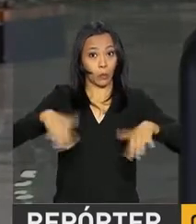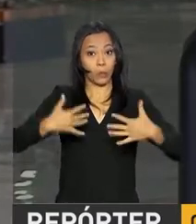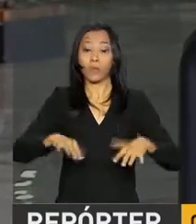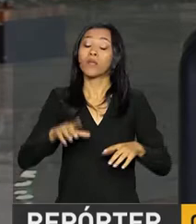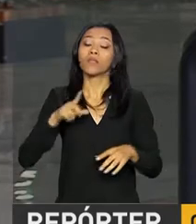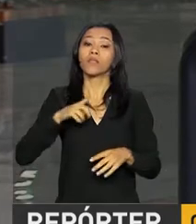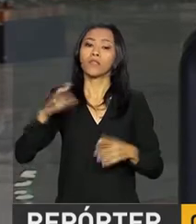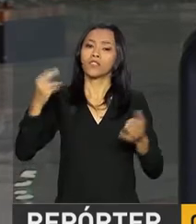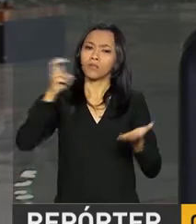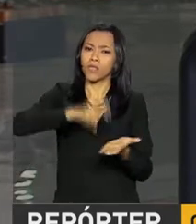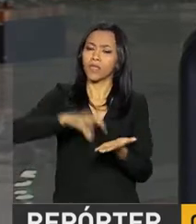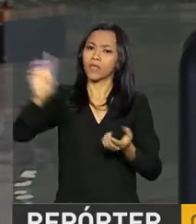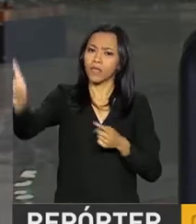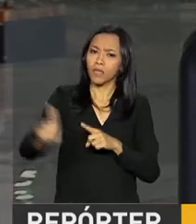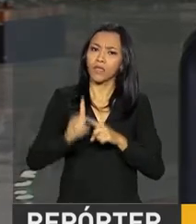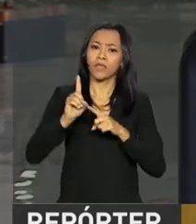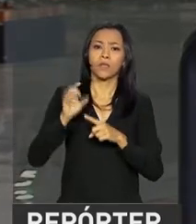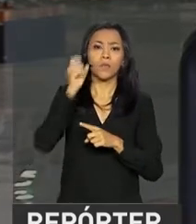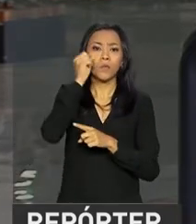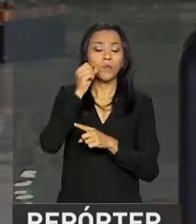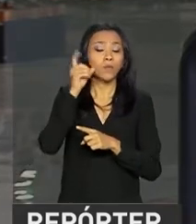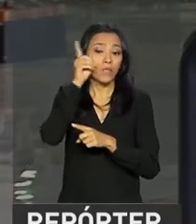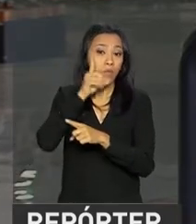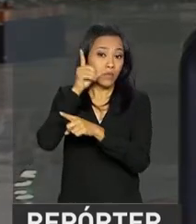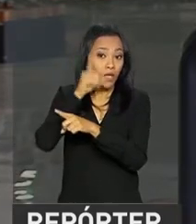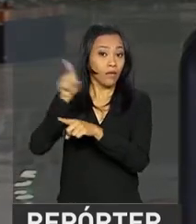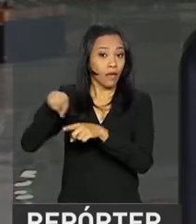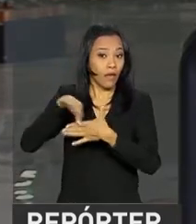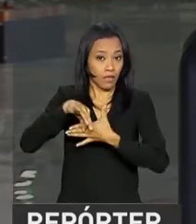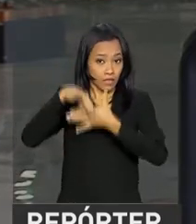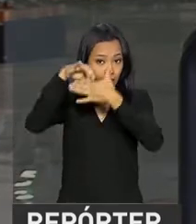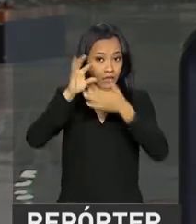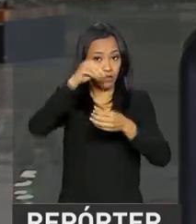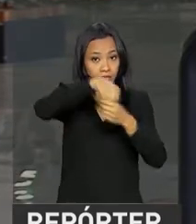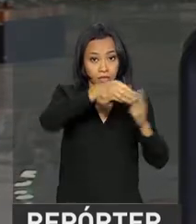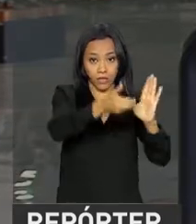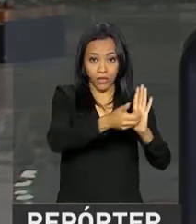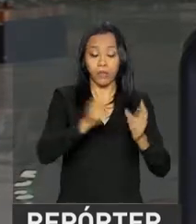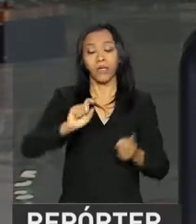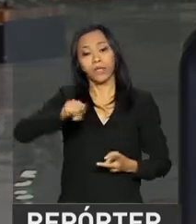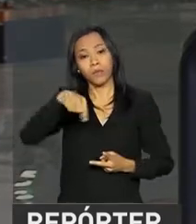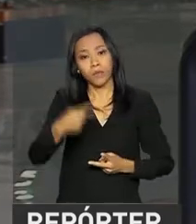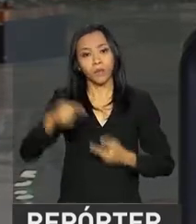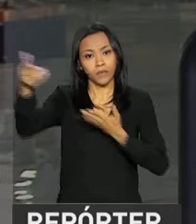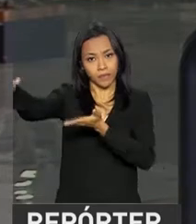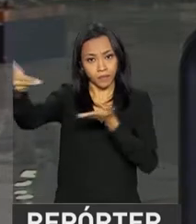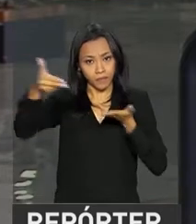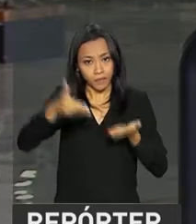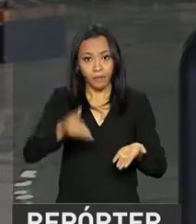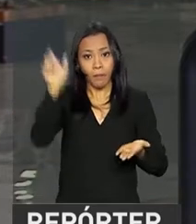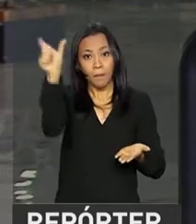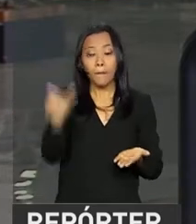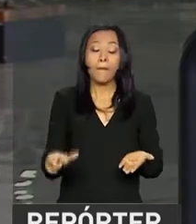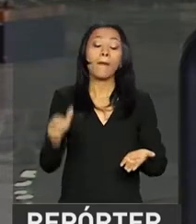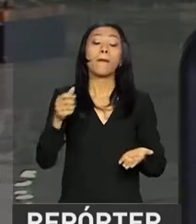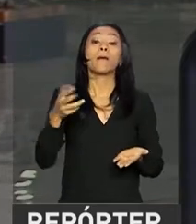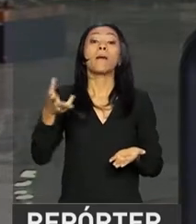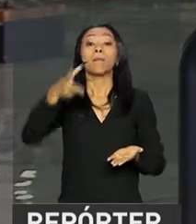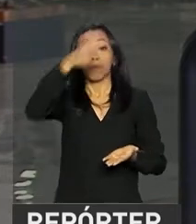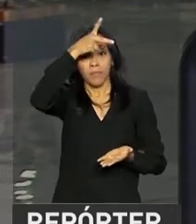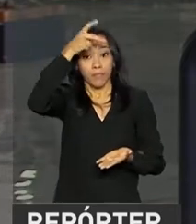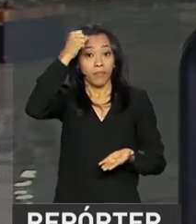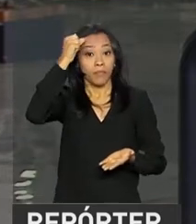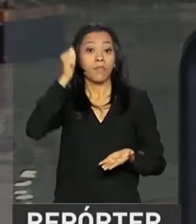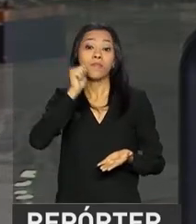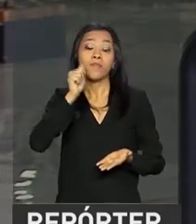deputado Ricardo Teobaldo, né, líder do Podemos na Câmara dos Deputados. Em seguida ele recebe a prefeita de Ipojuca, do